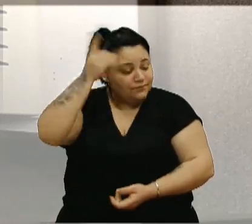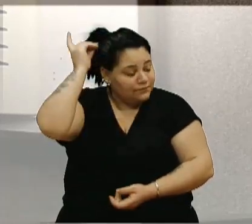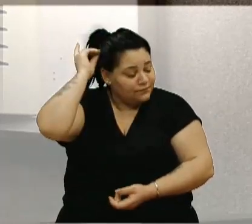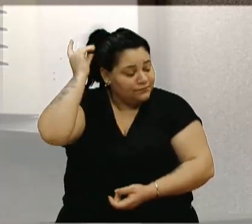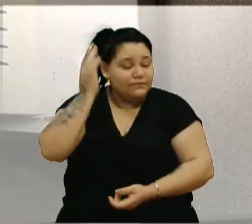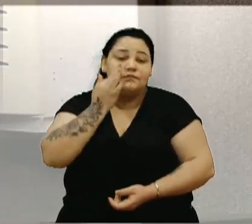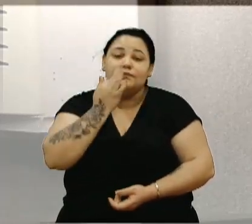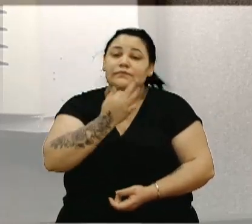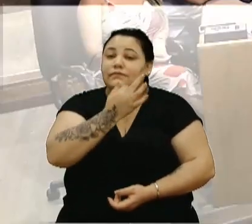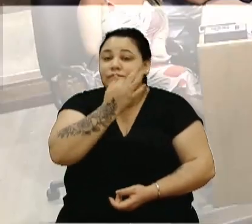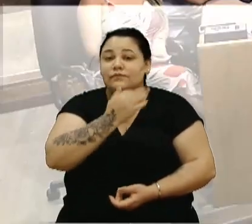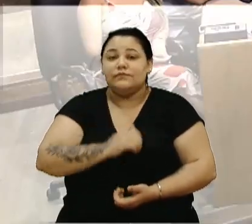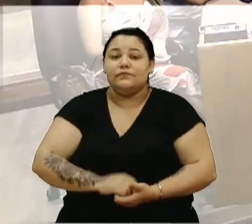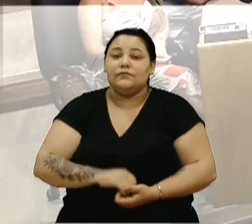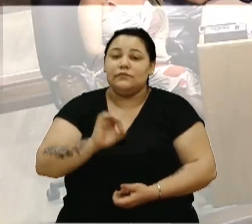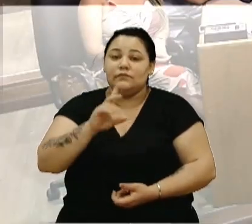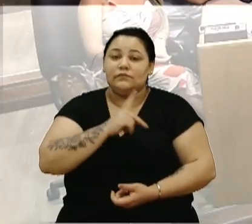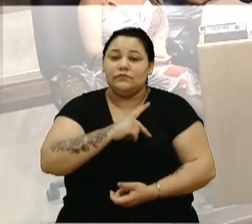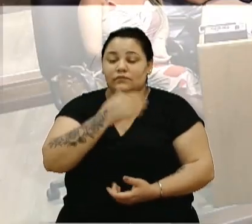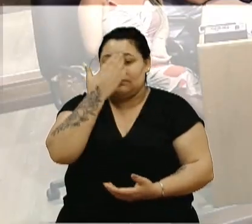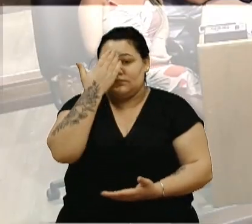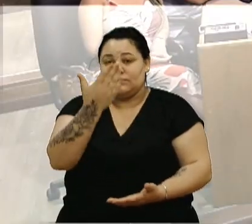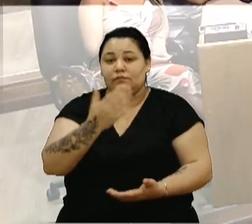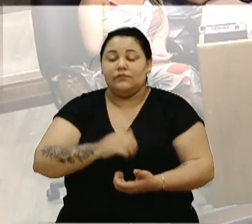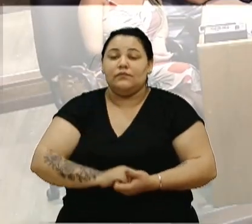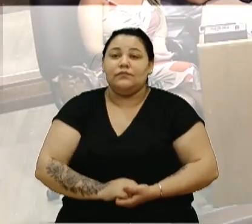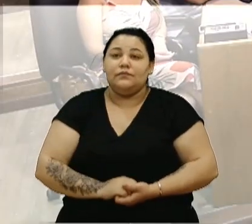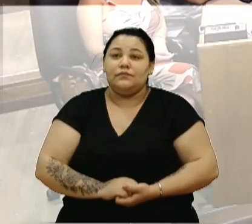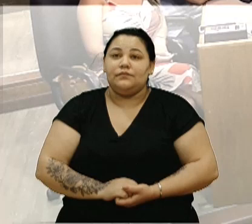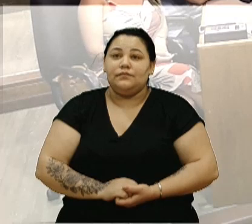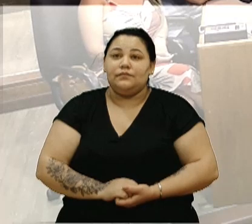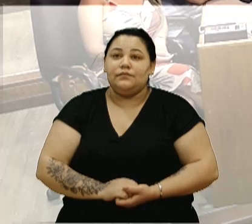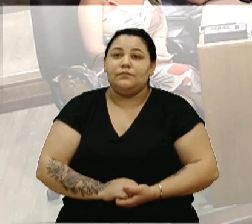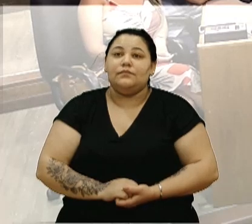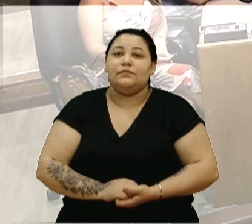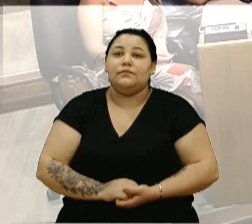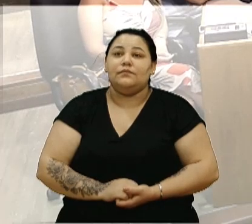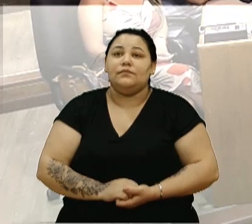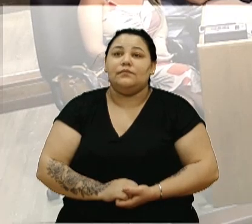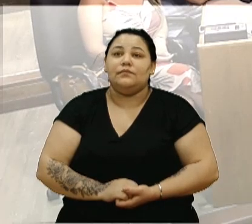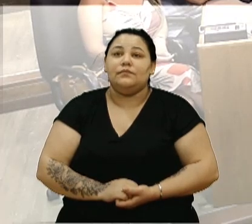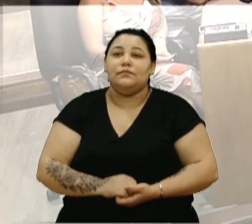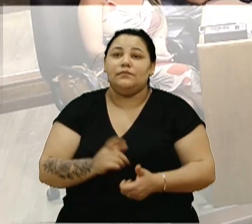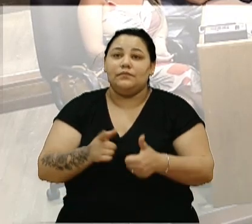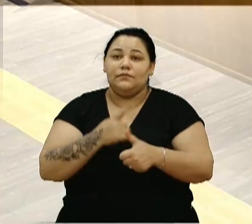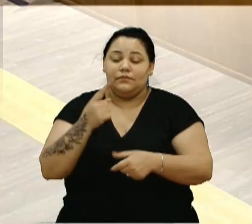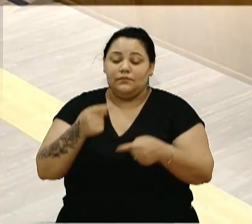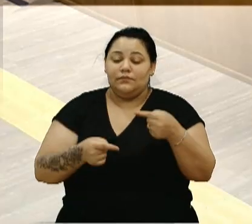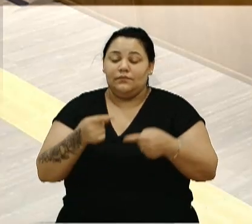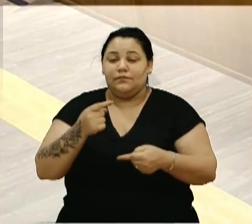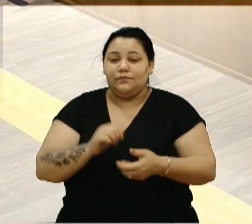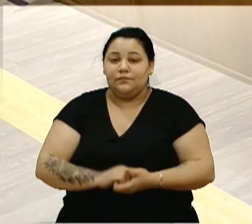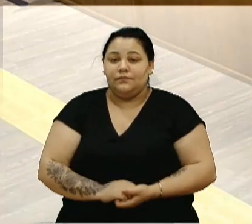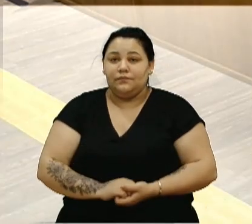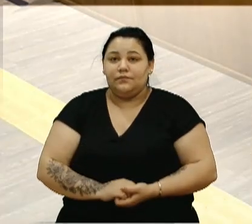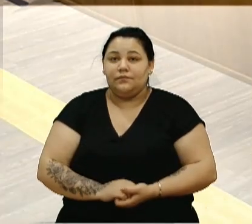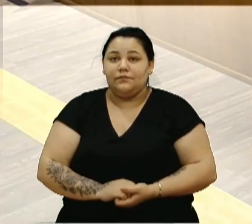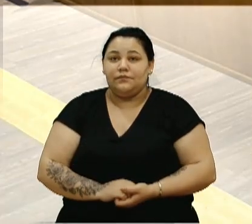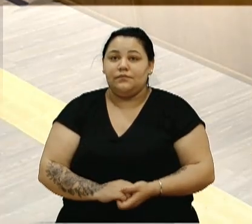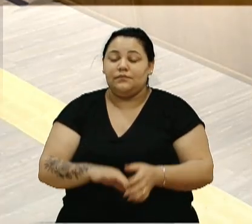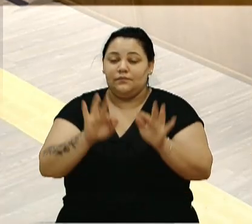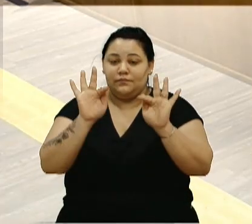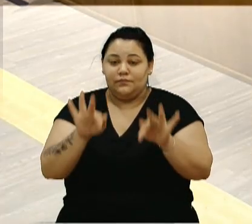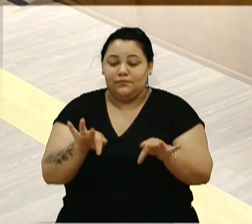Tatiane Frisso. Era isso, presidente. Obrigada, vereador. Em primeira discussão, encerrada a